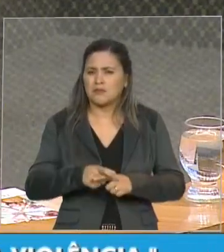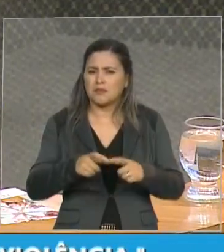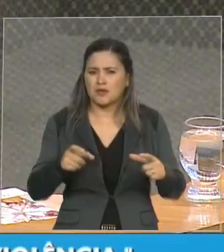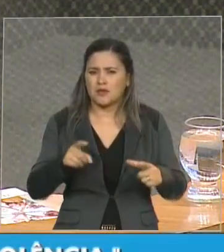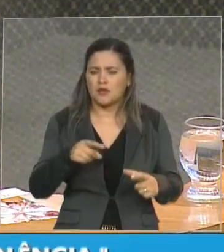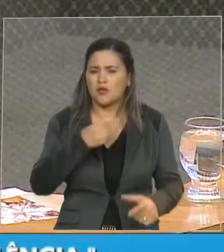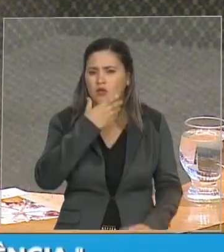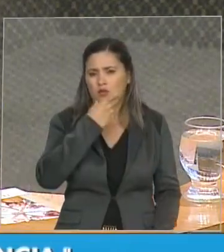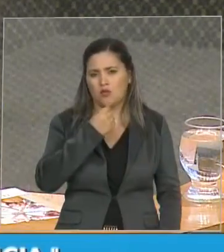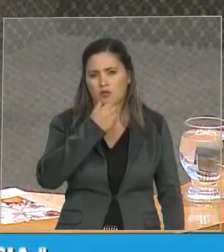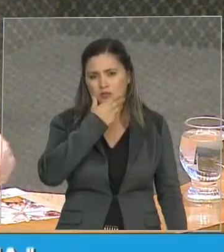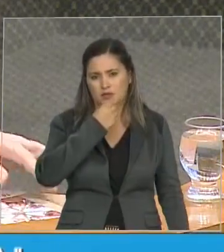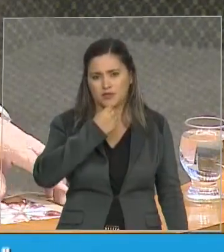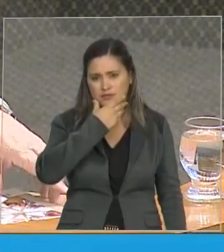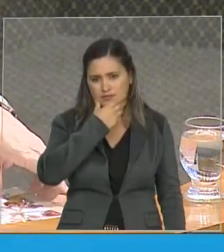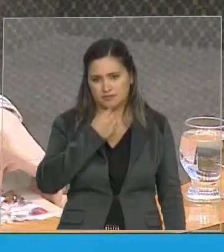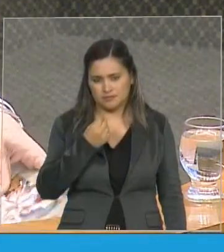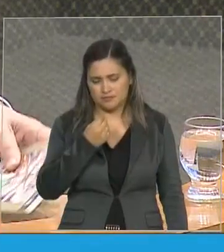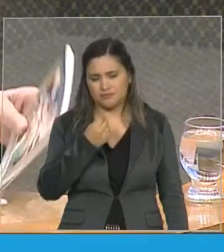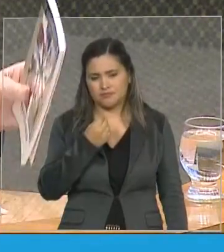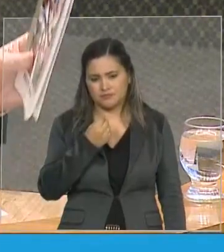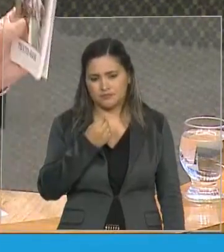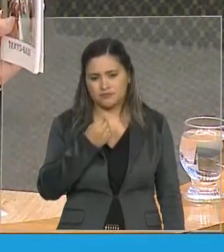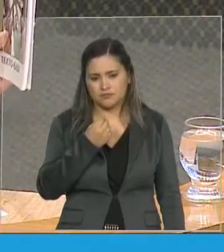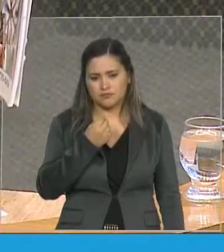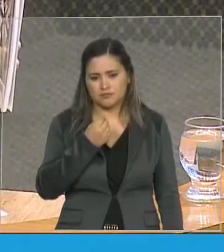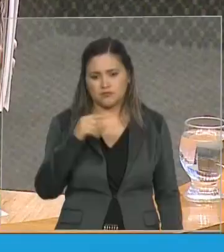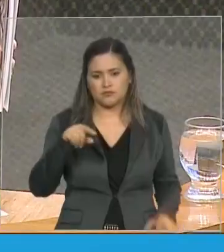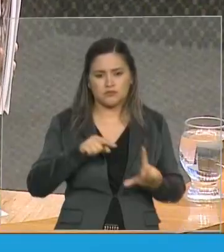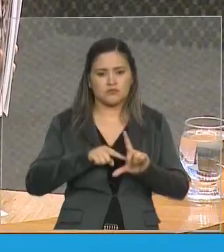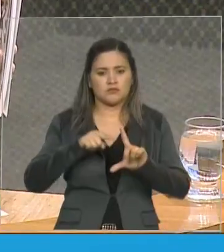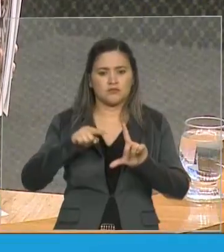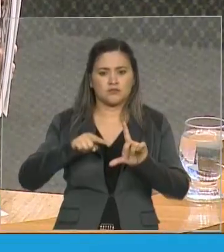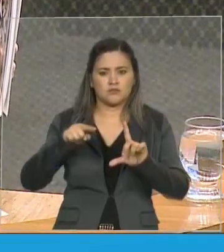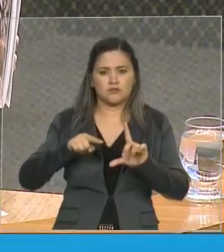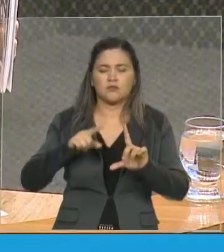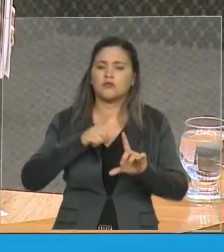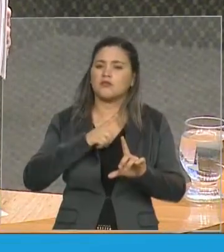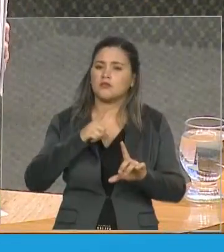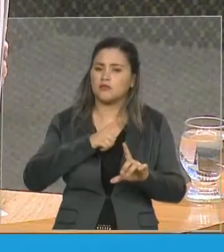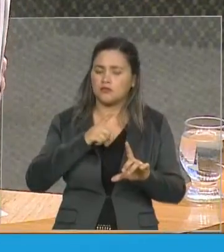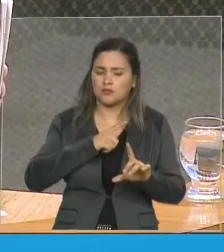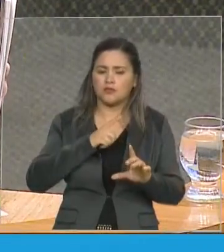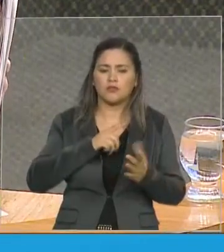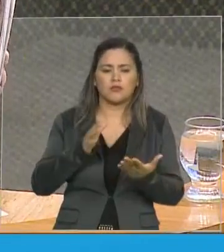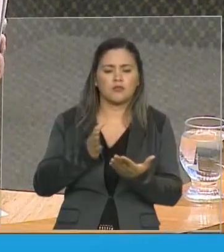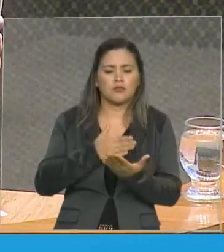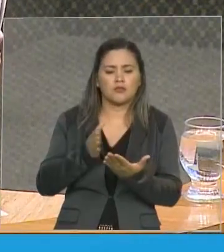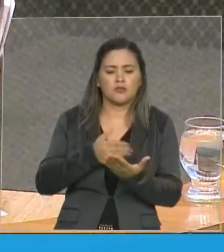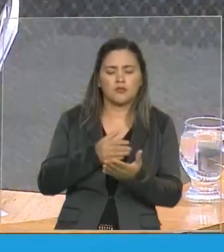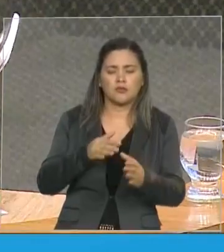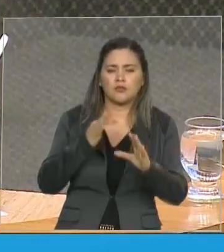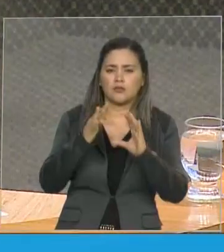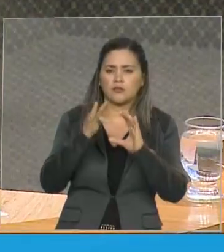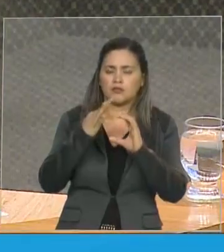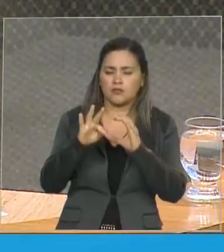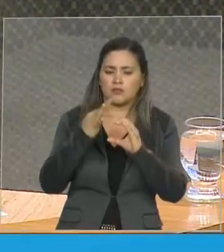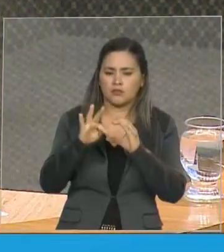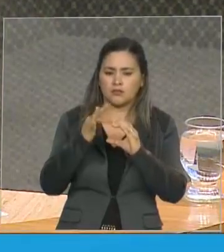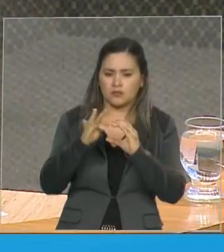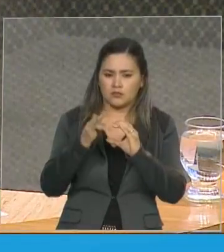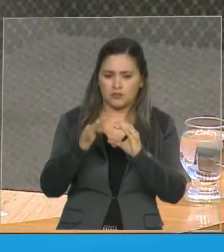Todos esses dados nós temos aqui no manual da campanha. A campanha é preparada